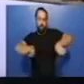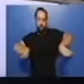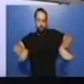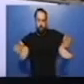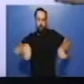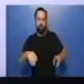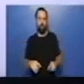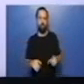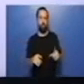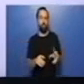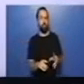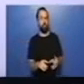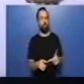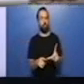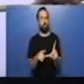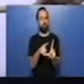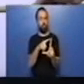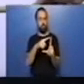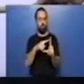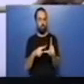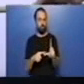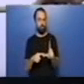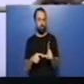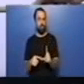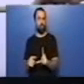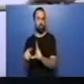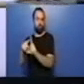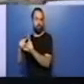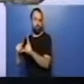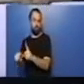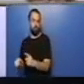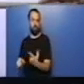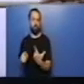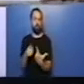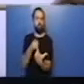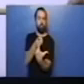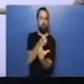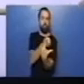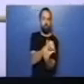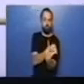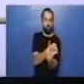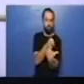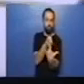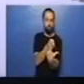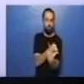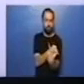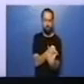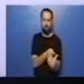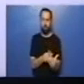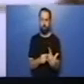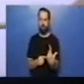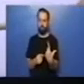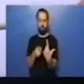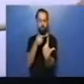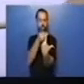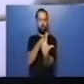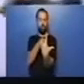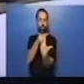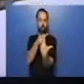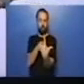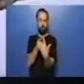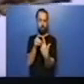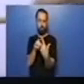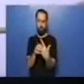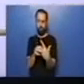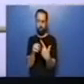triângulos retângulos. A altura formando um ângulo reto aqui, né? Esse lado aqui vai dividir em